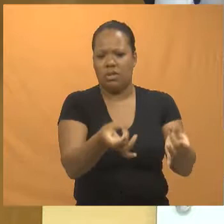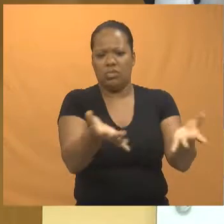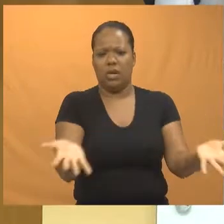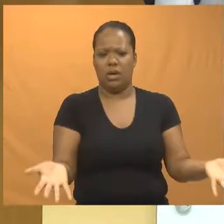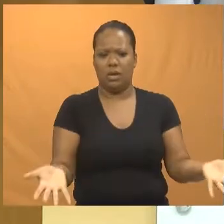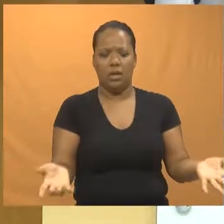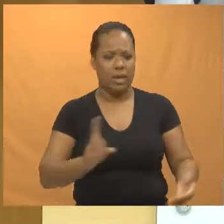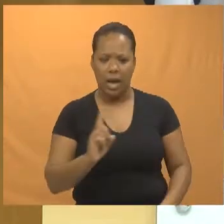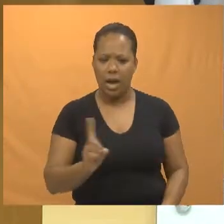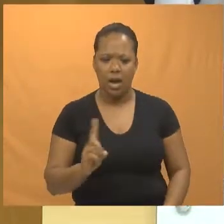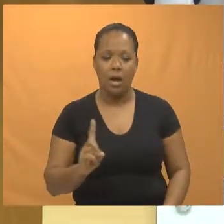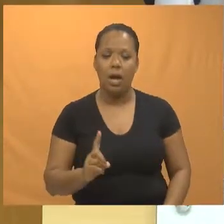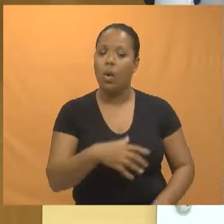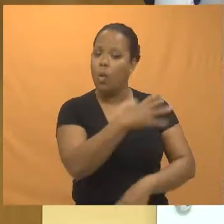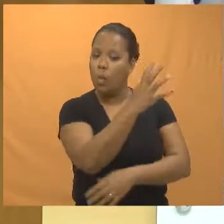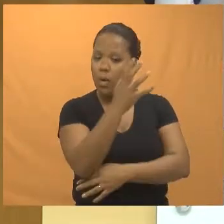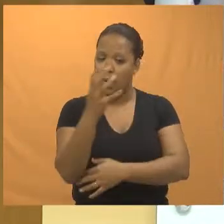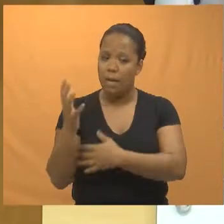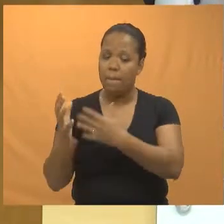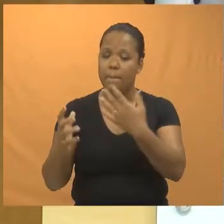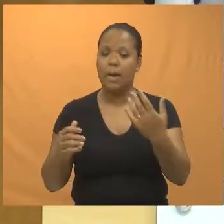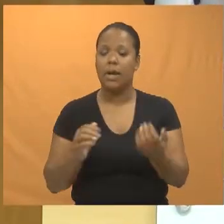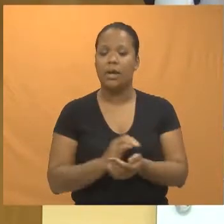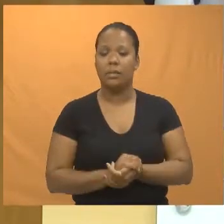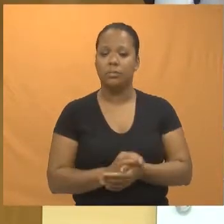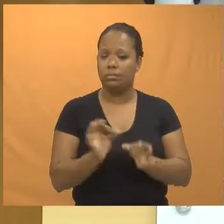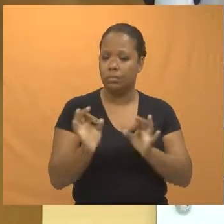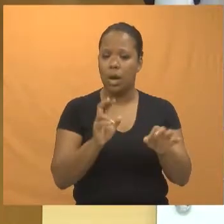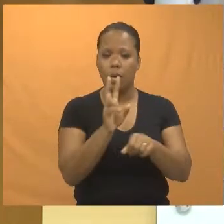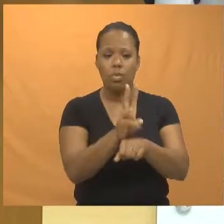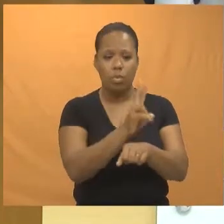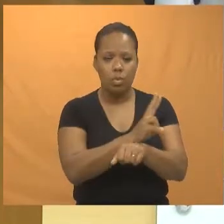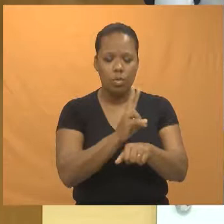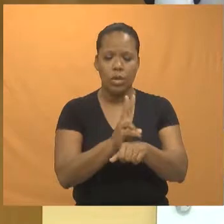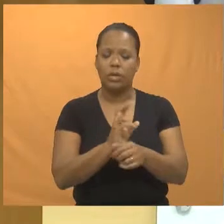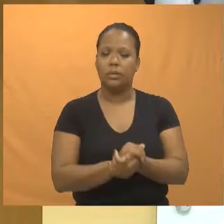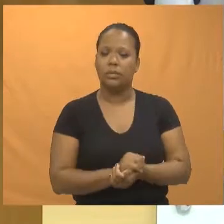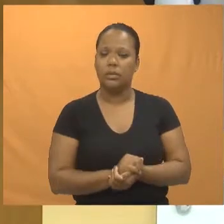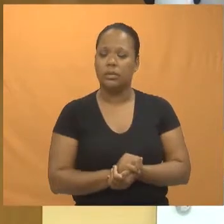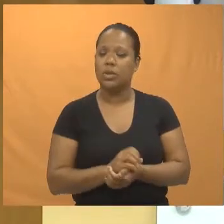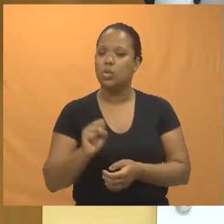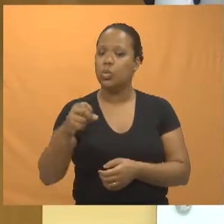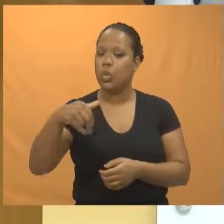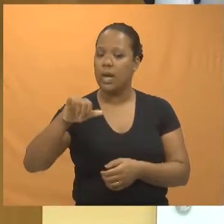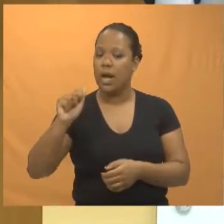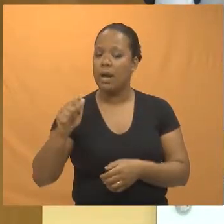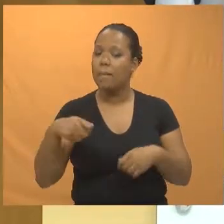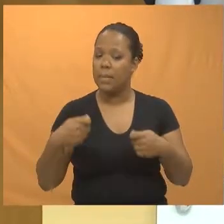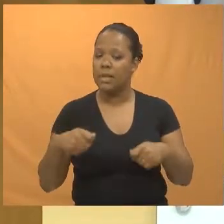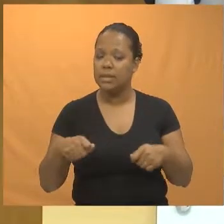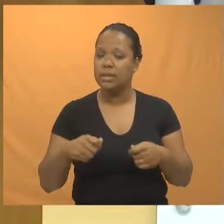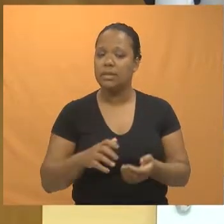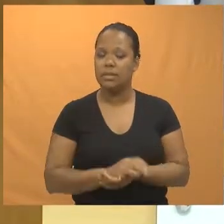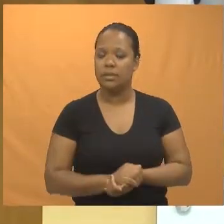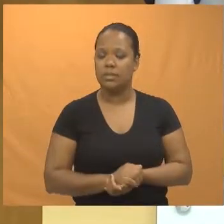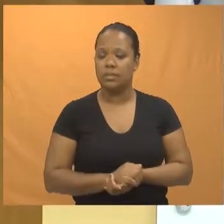mesmo? Não, o meio ambiente tem que chegar lá, tem que ter essa permissão, chegar lá e limpar a coisa, né, vereadora Sônia? Tem que tirar o braquiária de